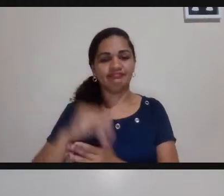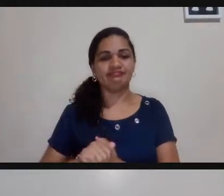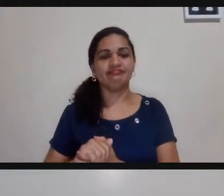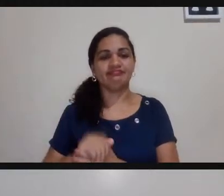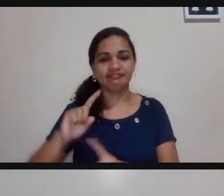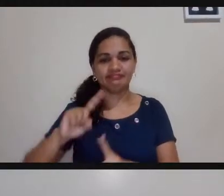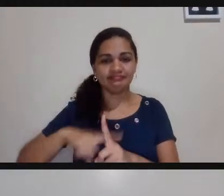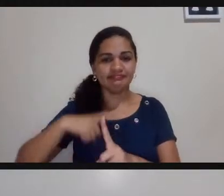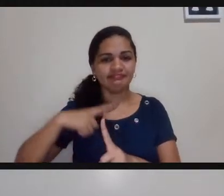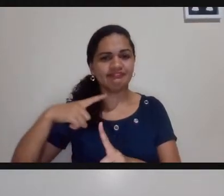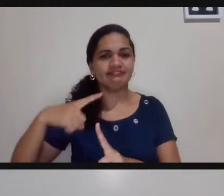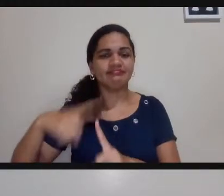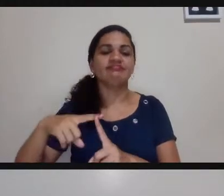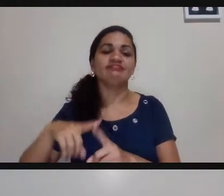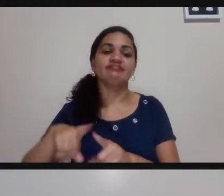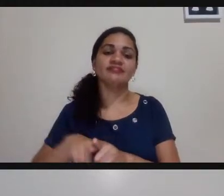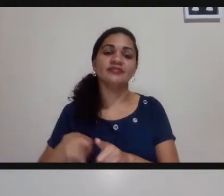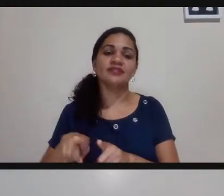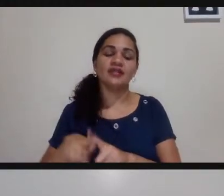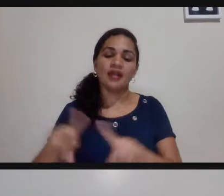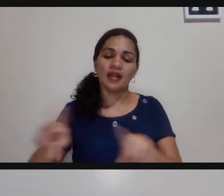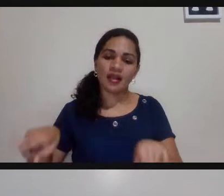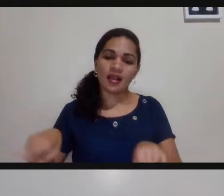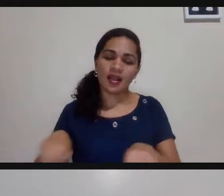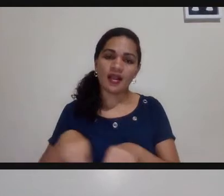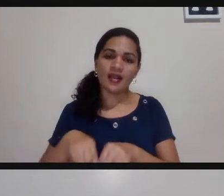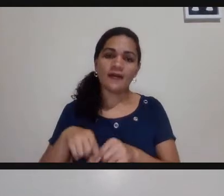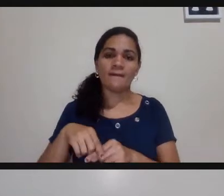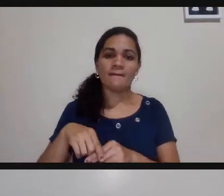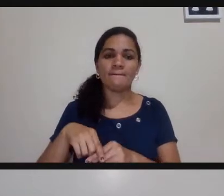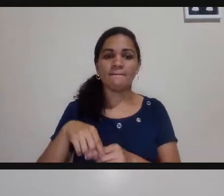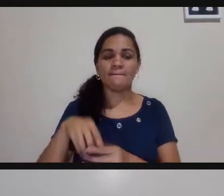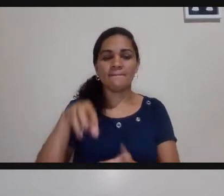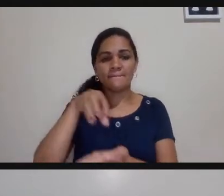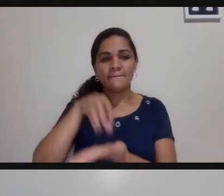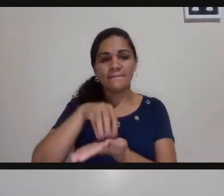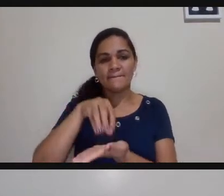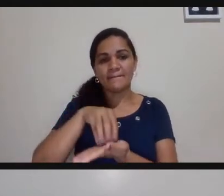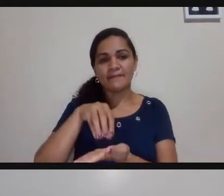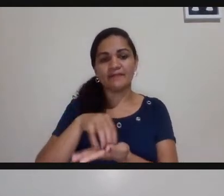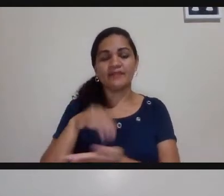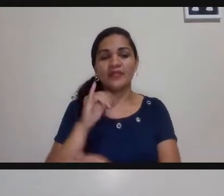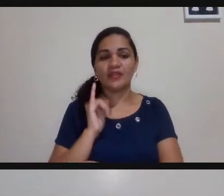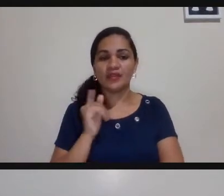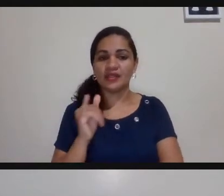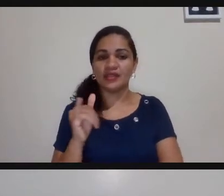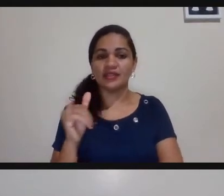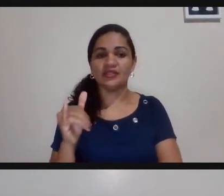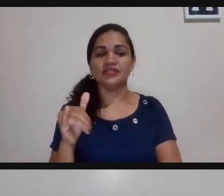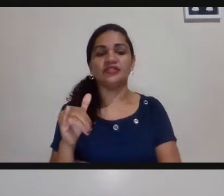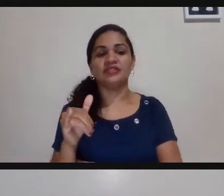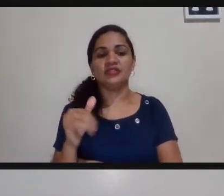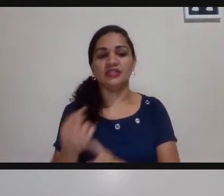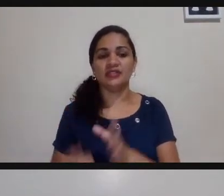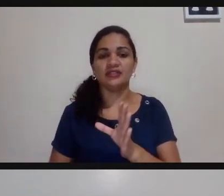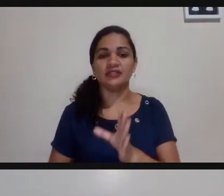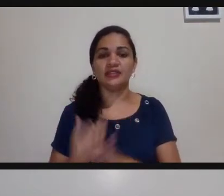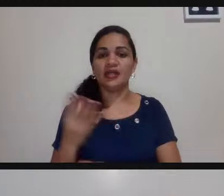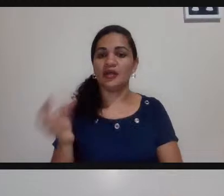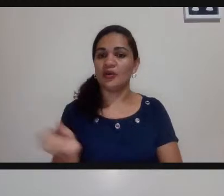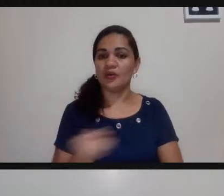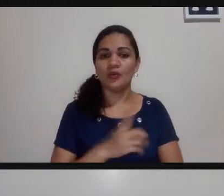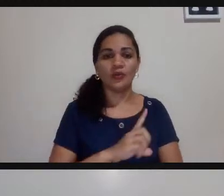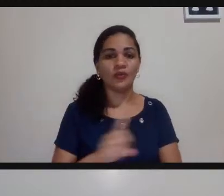Mundial maior parte da matriz energética Mundial ainda se baseia em fontes não renováveis mas no Brasil grande parte da nossa